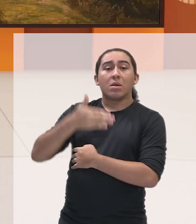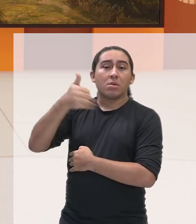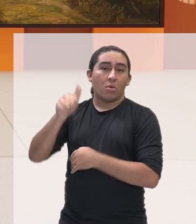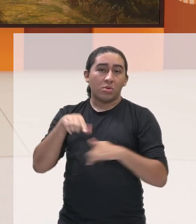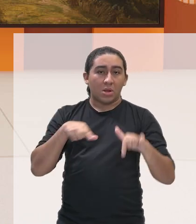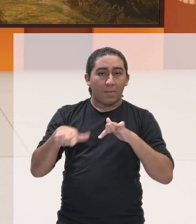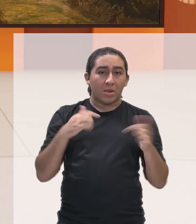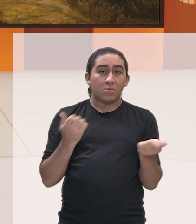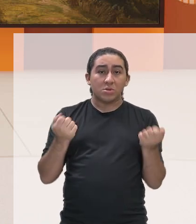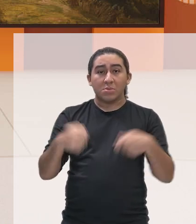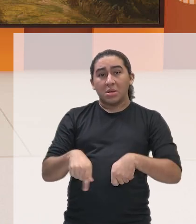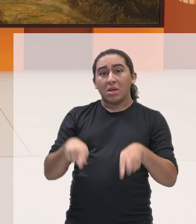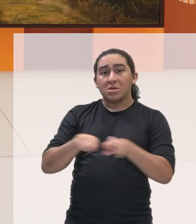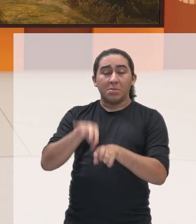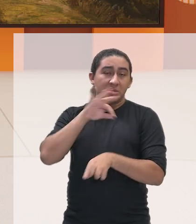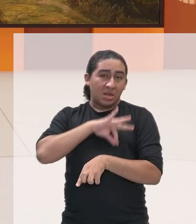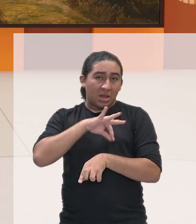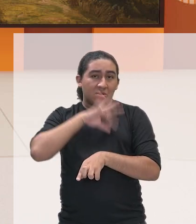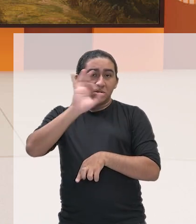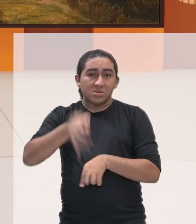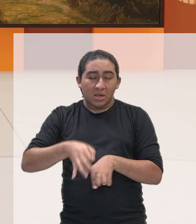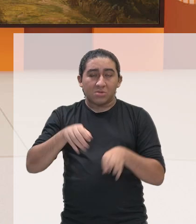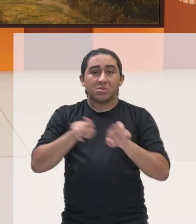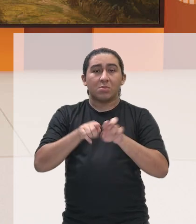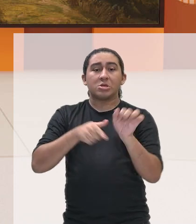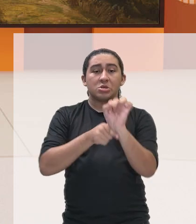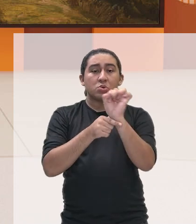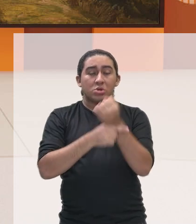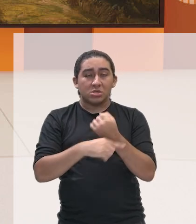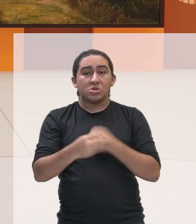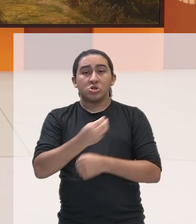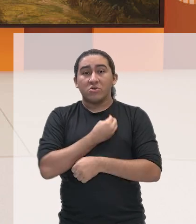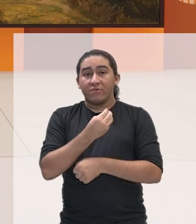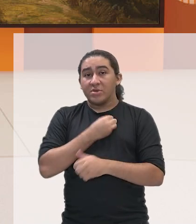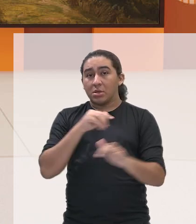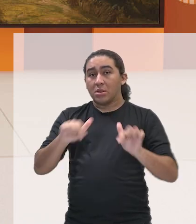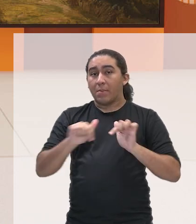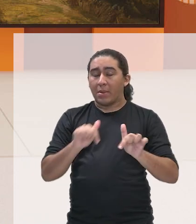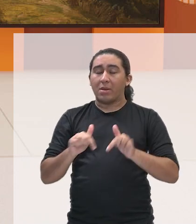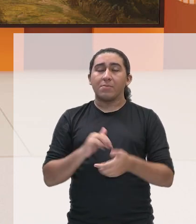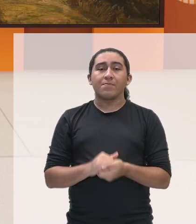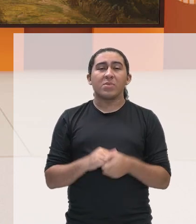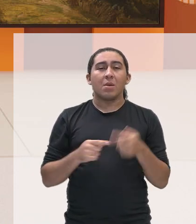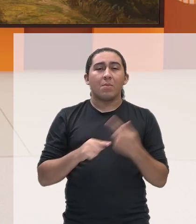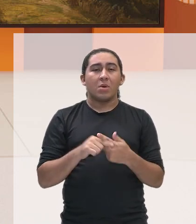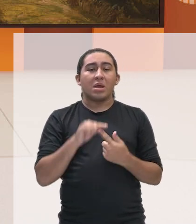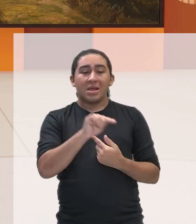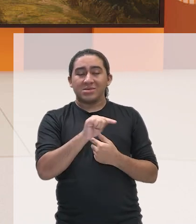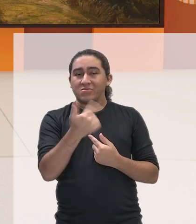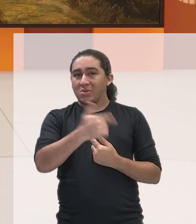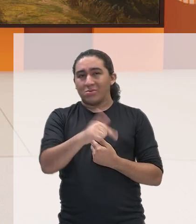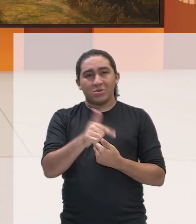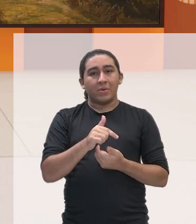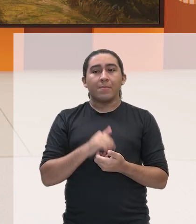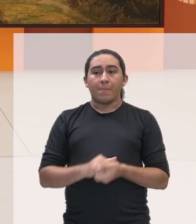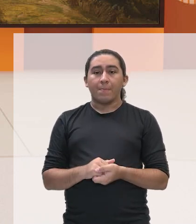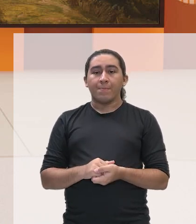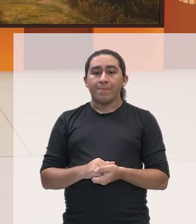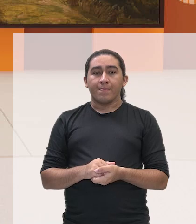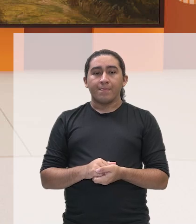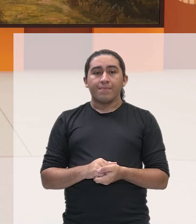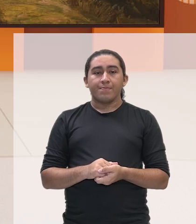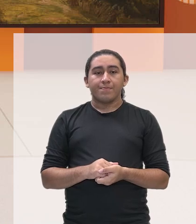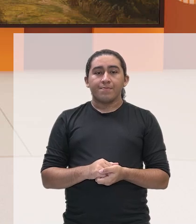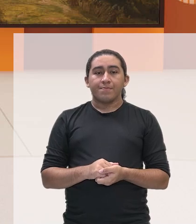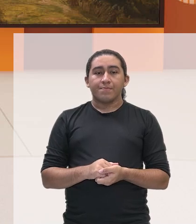de trabalho, salário, né, garantia de emprego, porque nada disso eles tinham. É isso? E aí nós